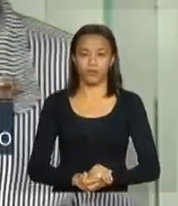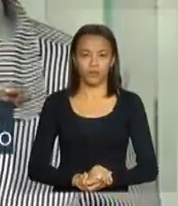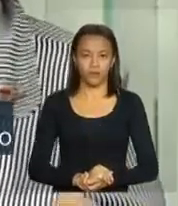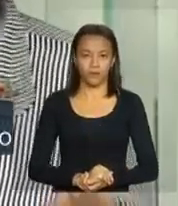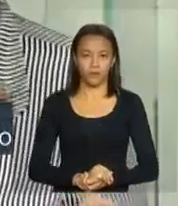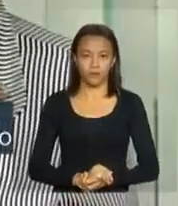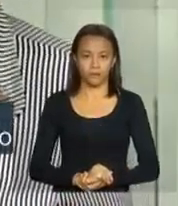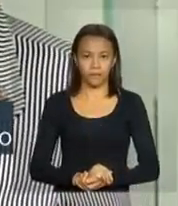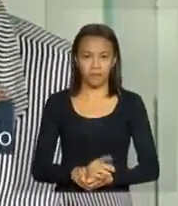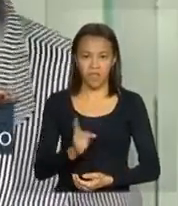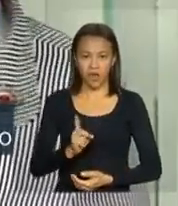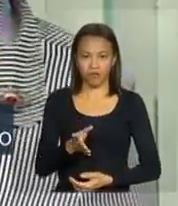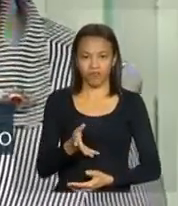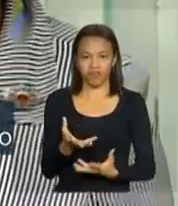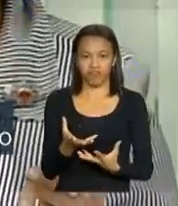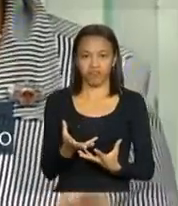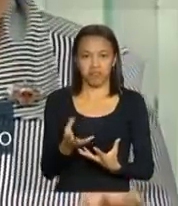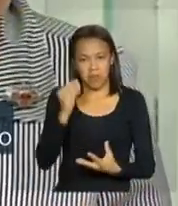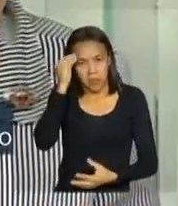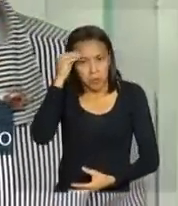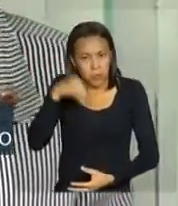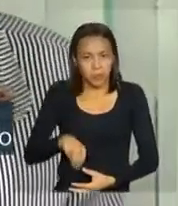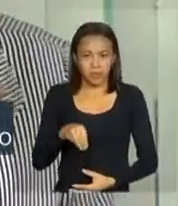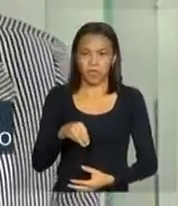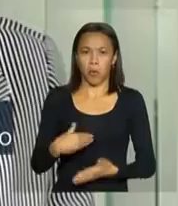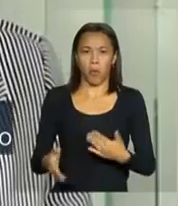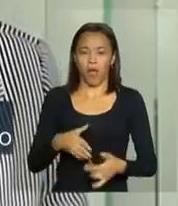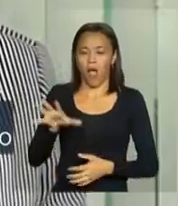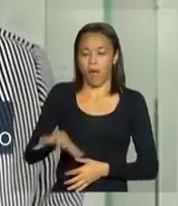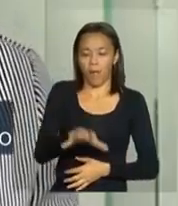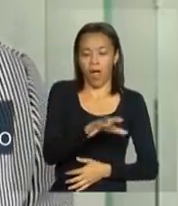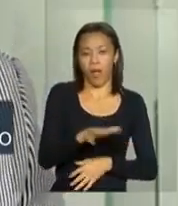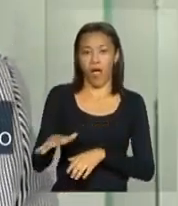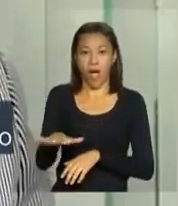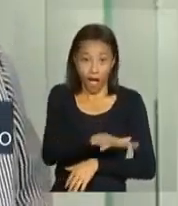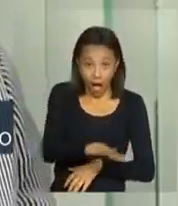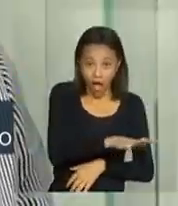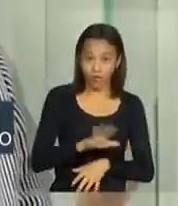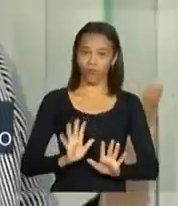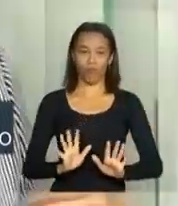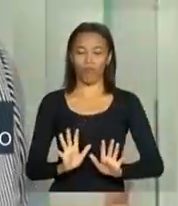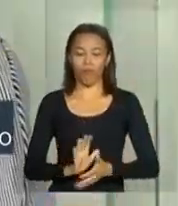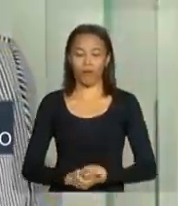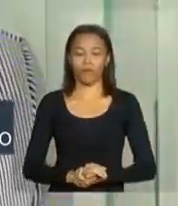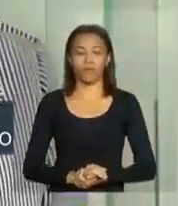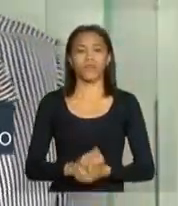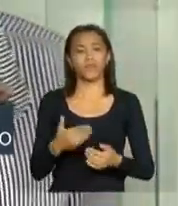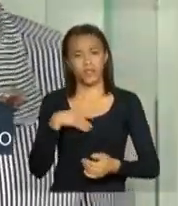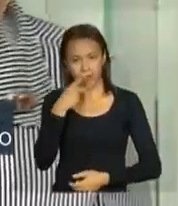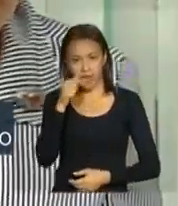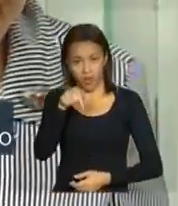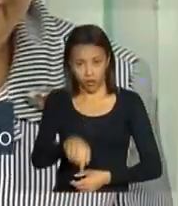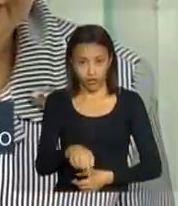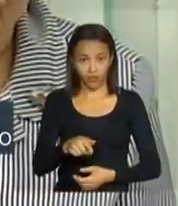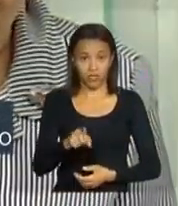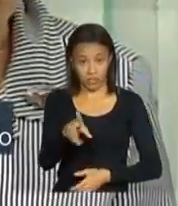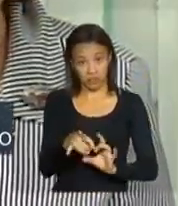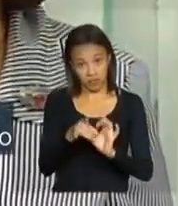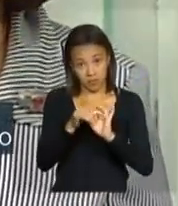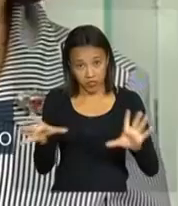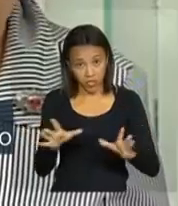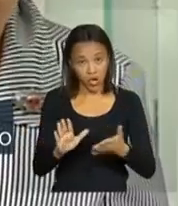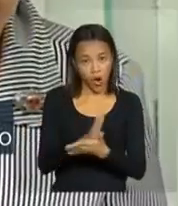não esmoreceremos em nenhuma área. Eu quero fazer aqui, com licença de vocês, dar